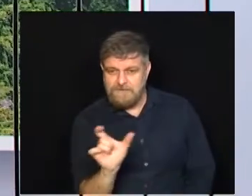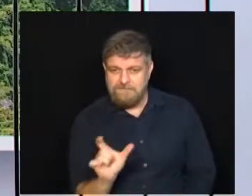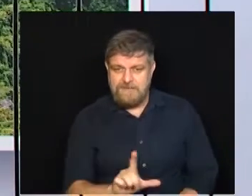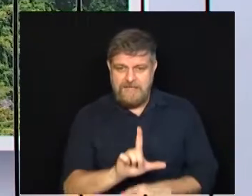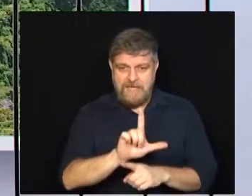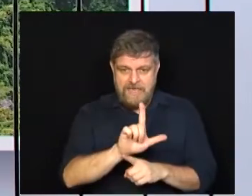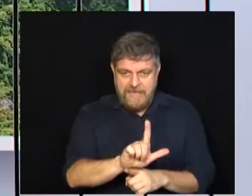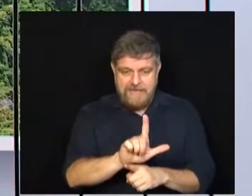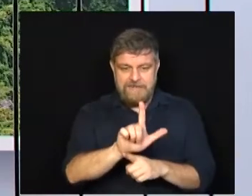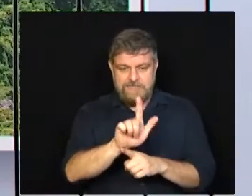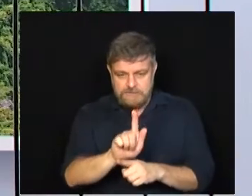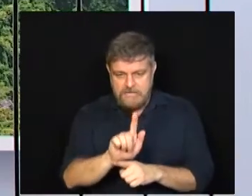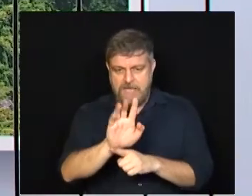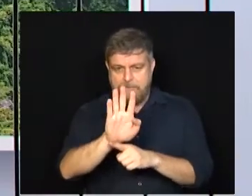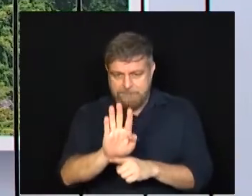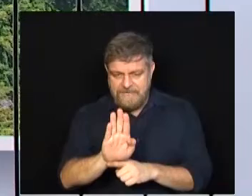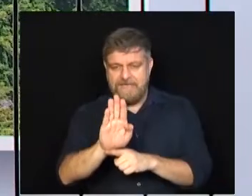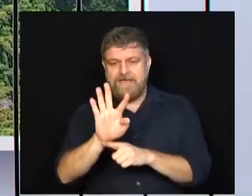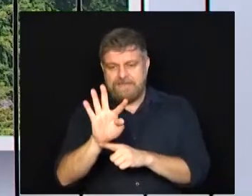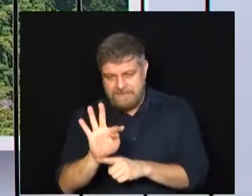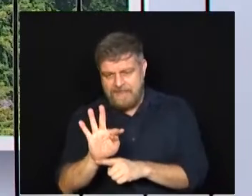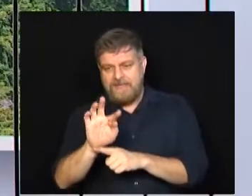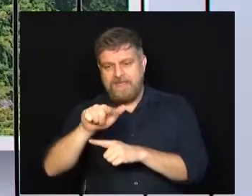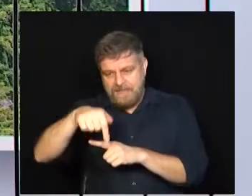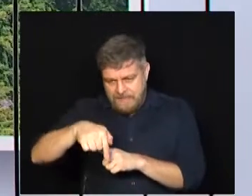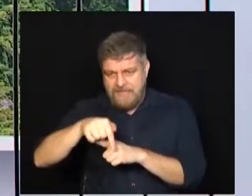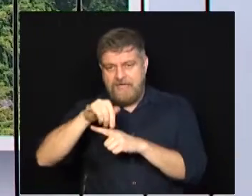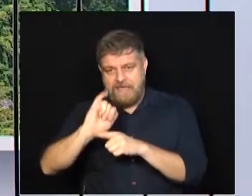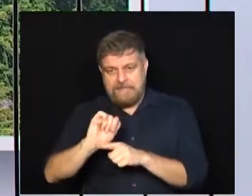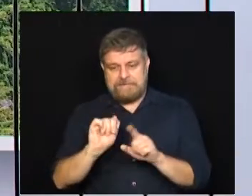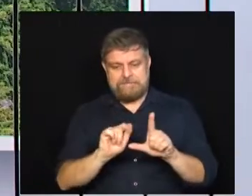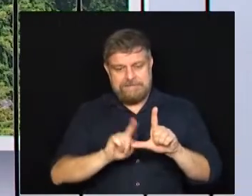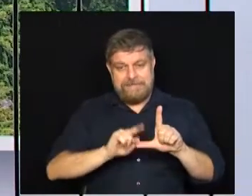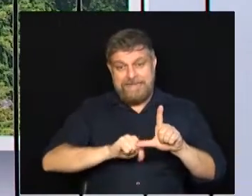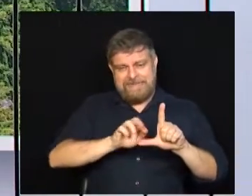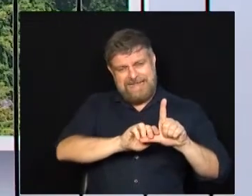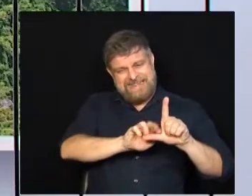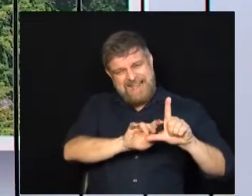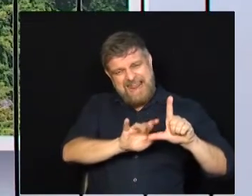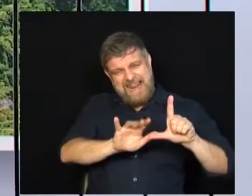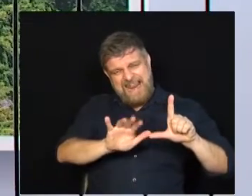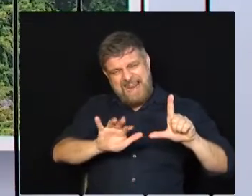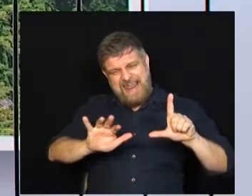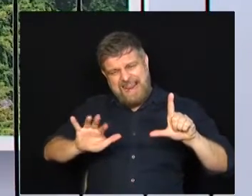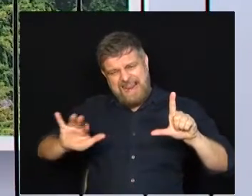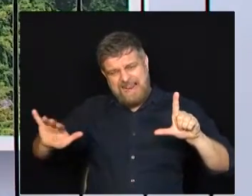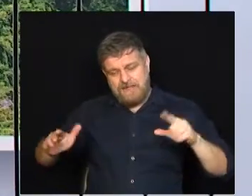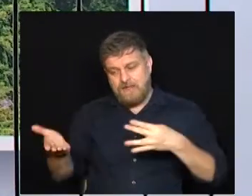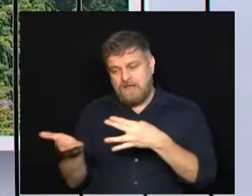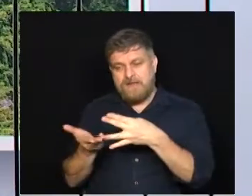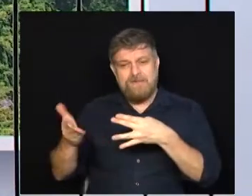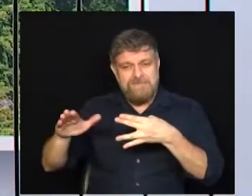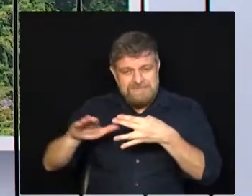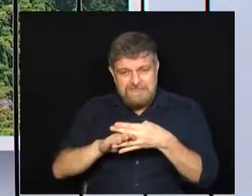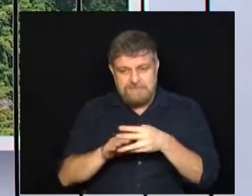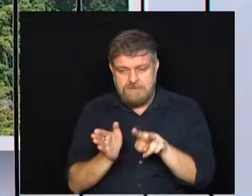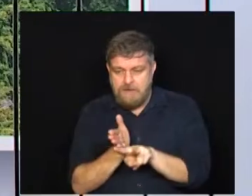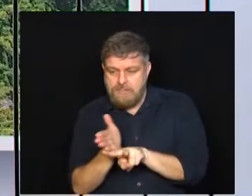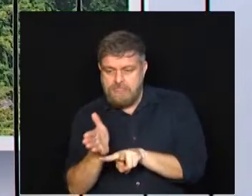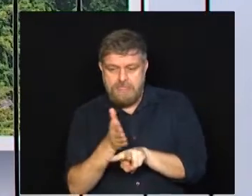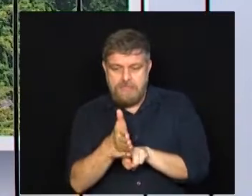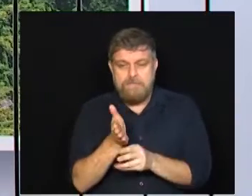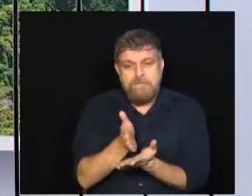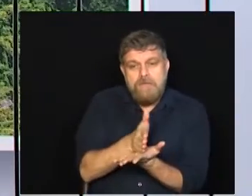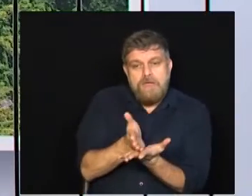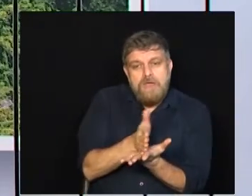praticamente anualmente, né? Então, quando a gente fala de bissexuais, por exemplo, não binários, quando